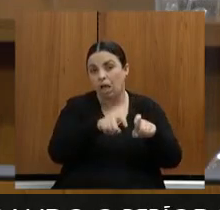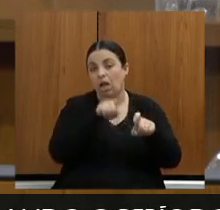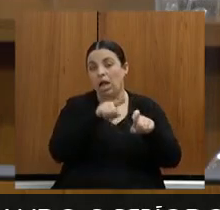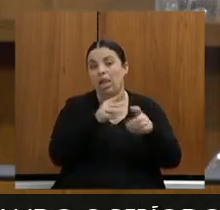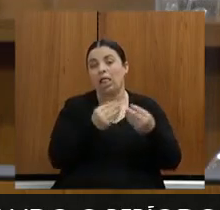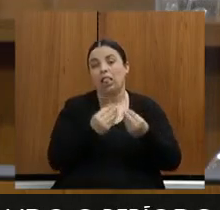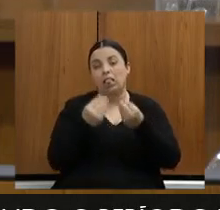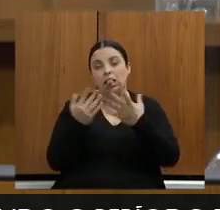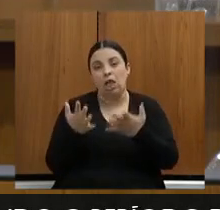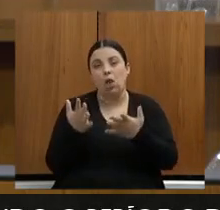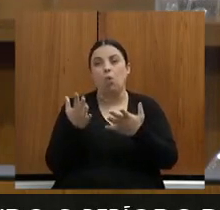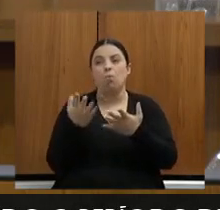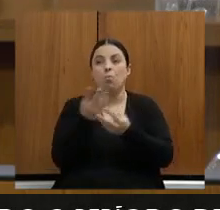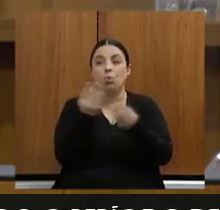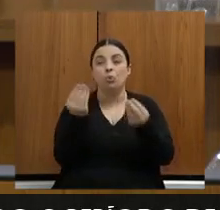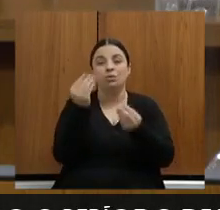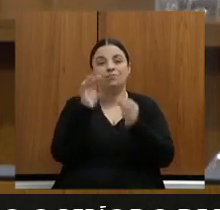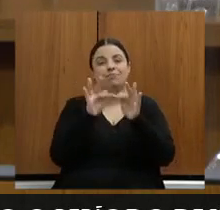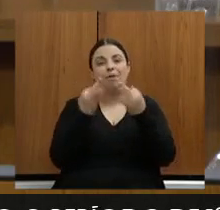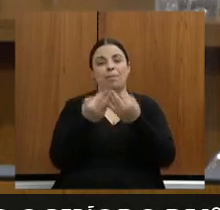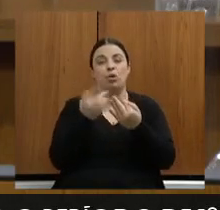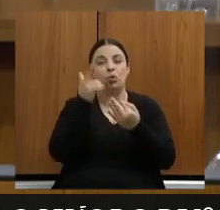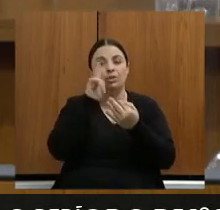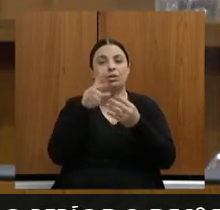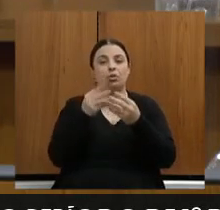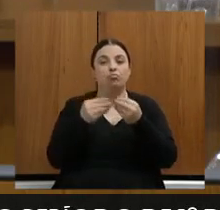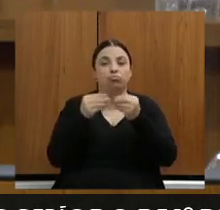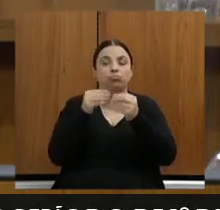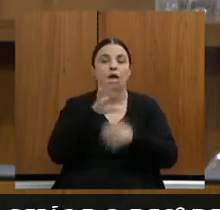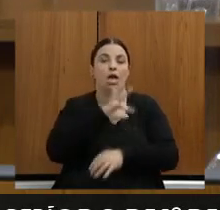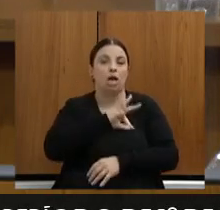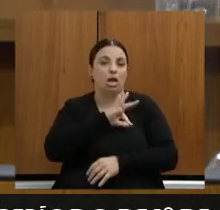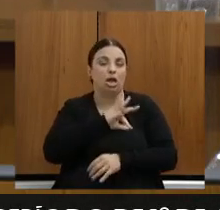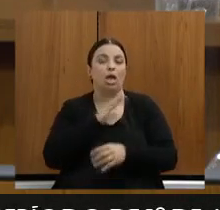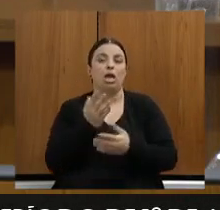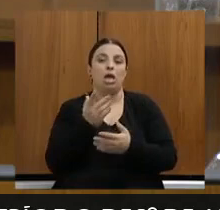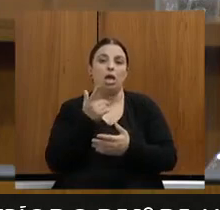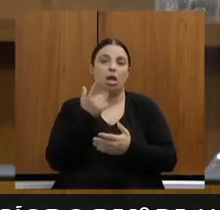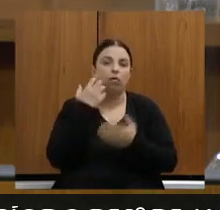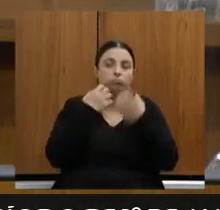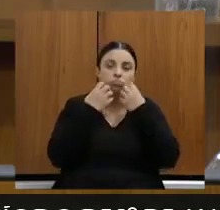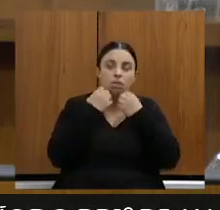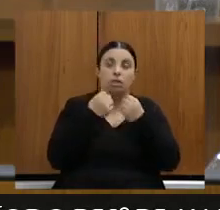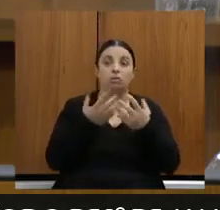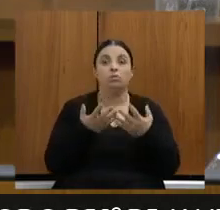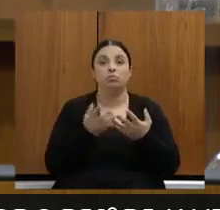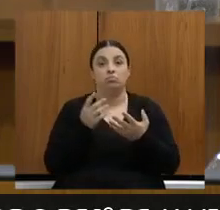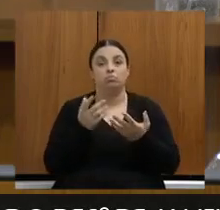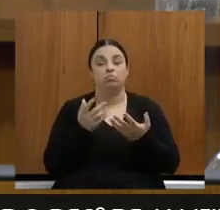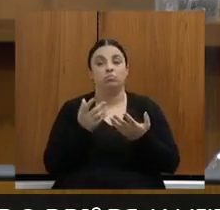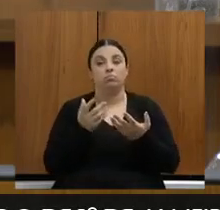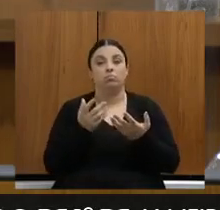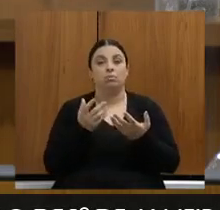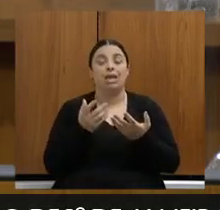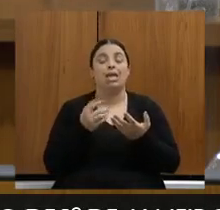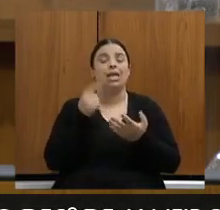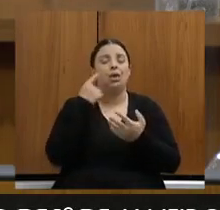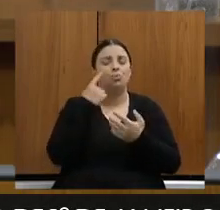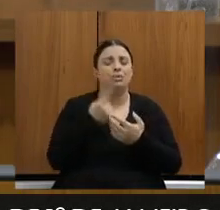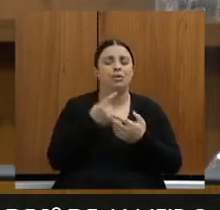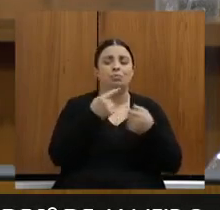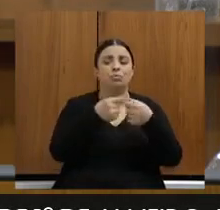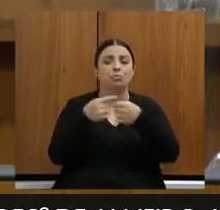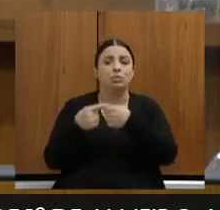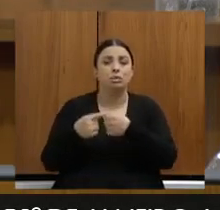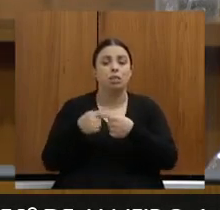família muitas famílias e que a gente observa quando anda pelo interior é que nasce municípios que têm agricultura bem